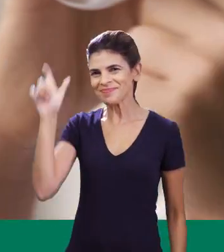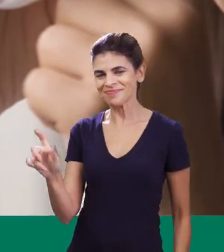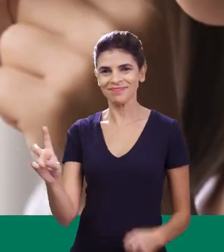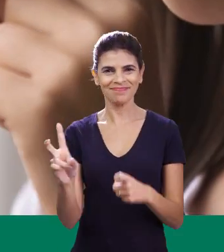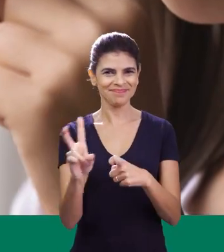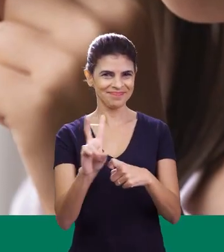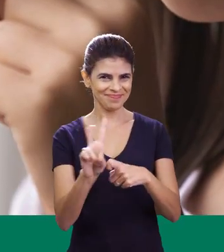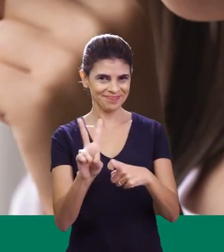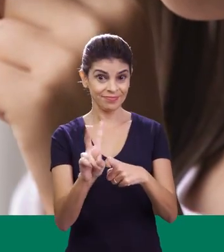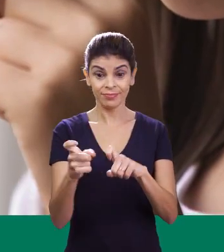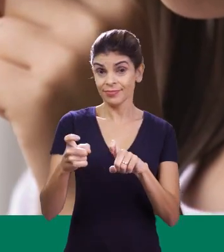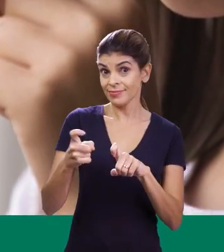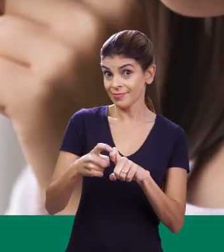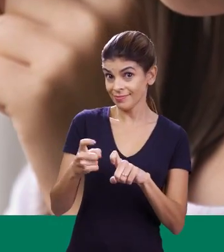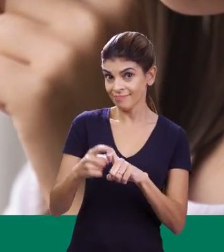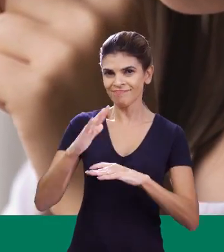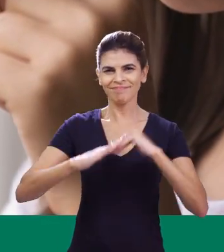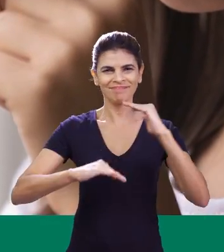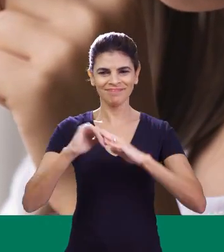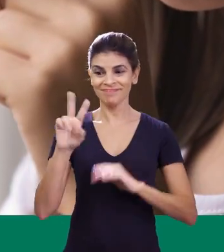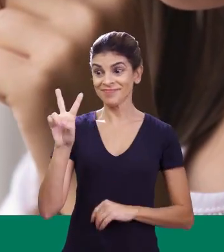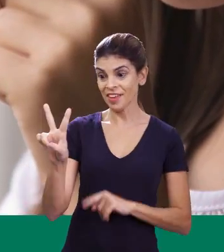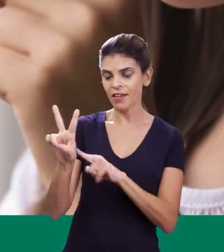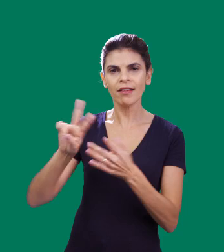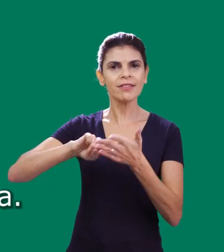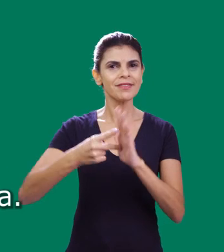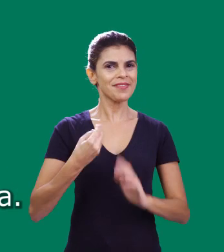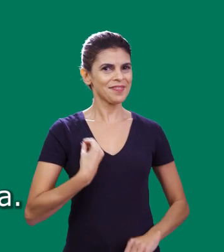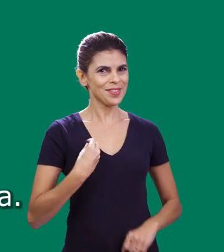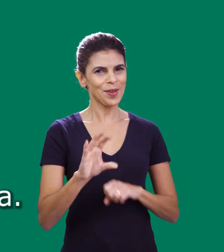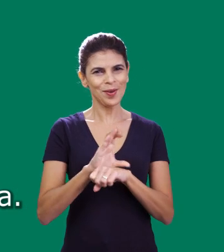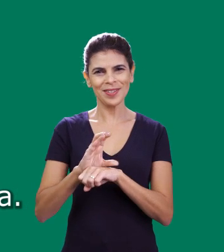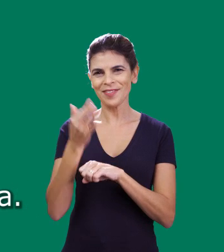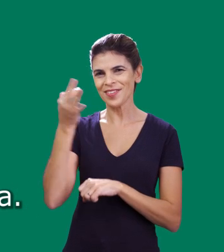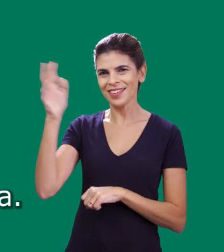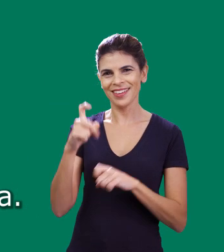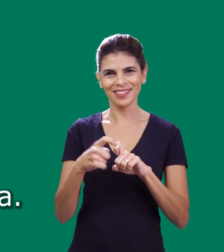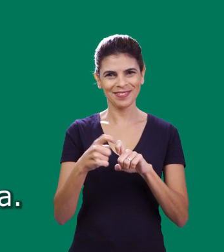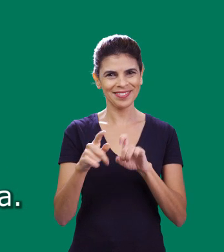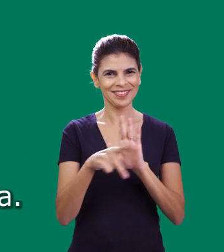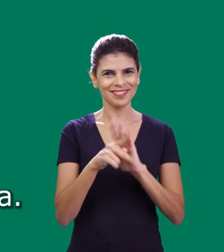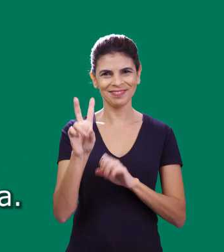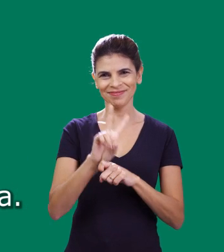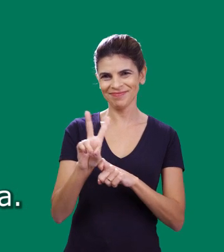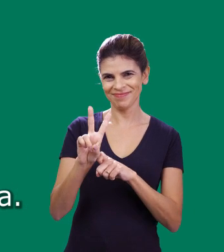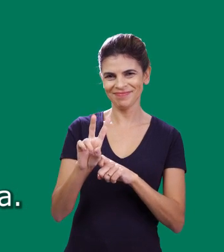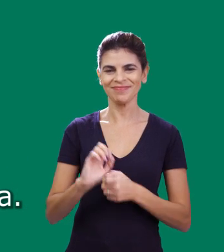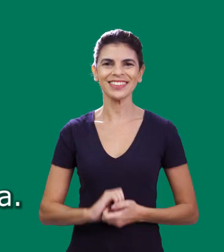tem. Veterinários, médicos com V de vida. Conselhos Federal e Regionais de Medicina Veterinária.